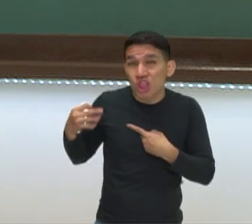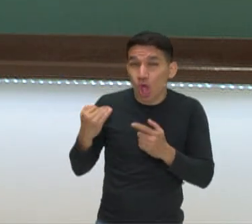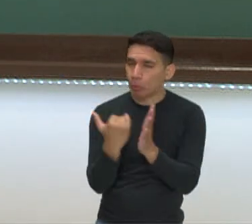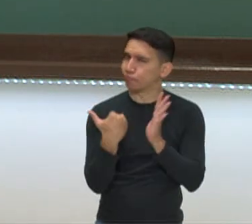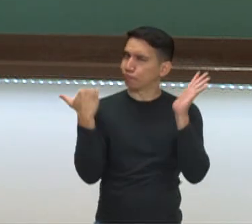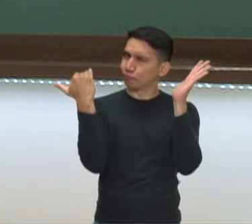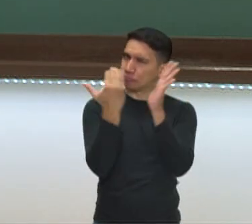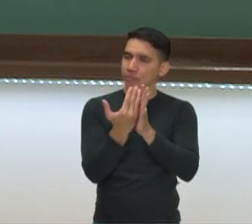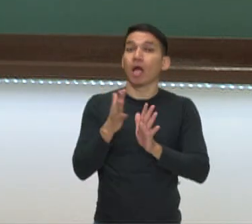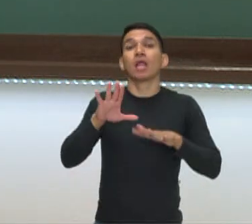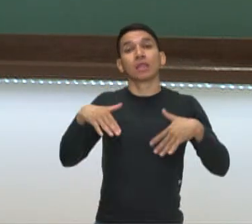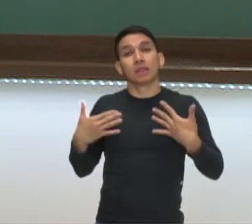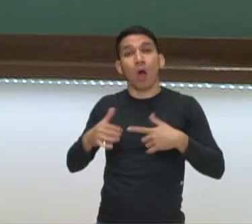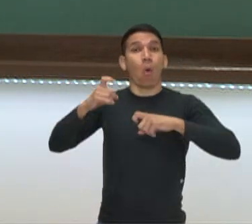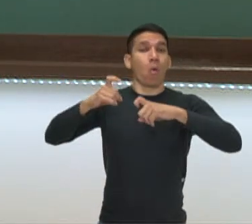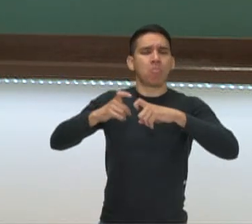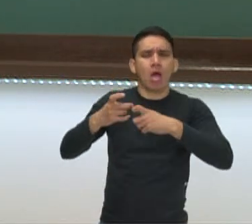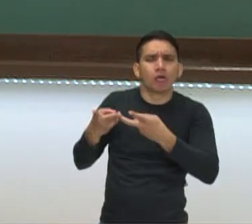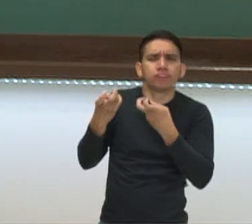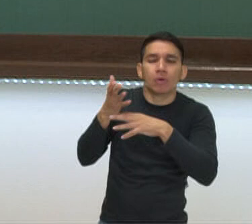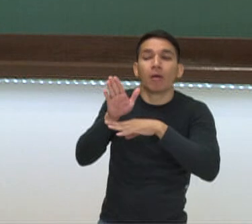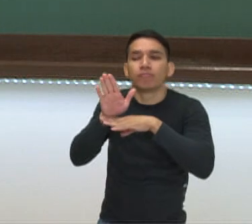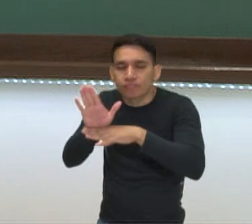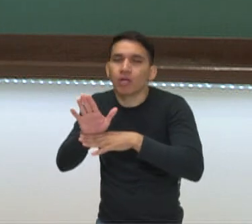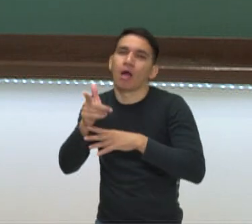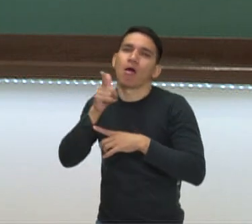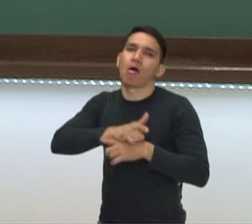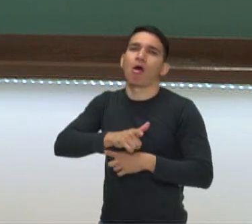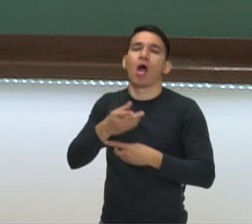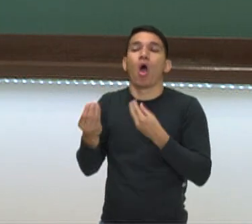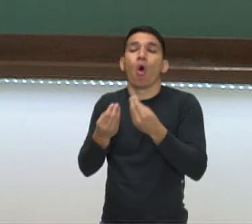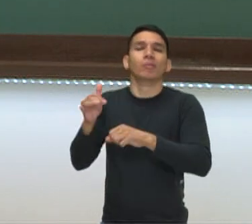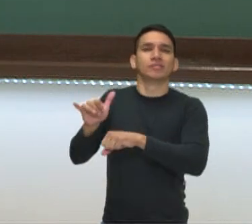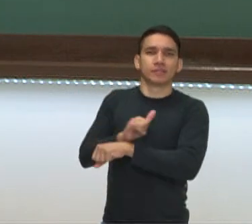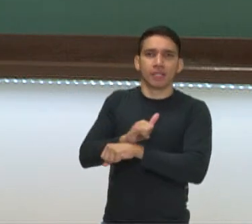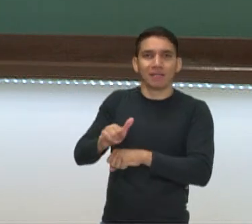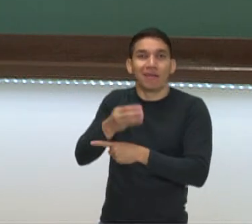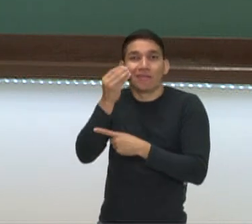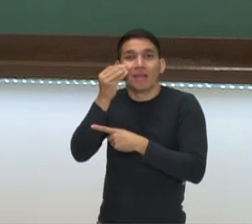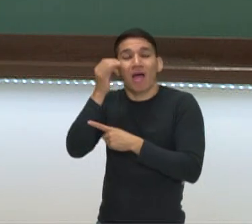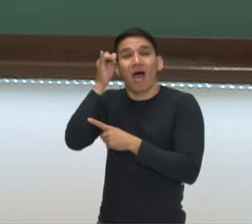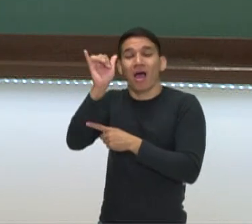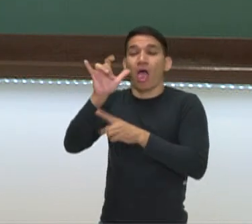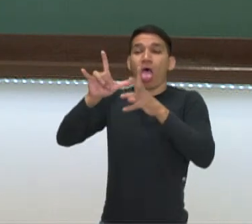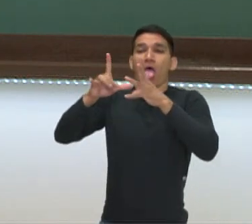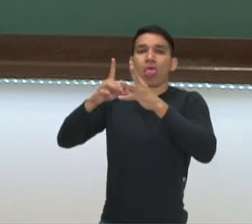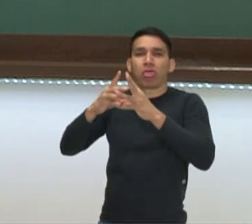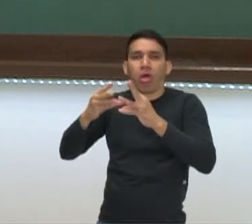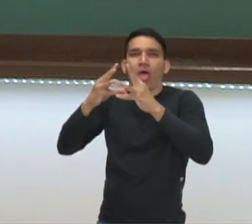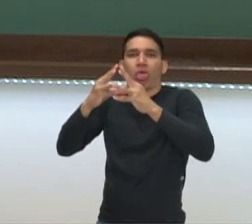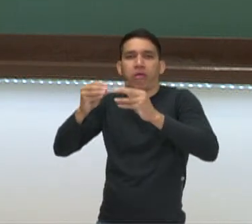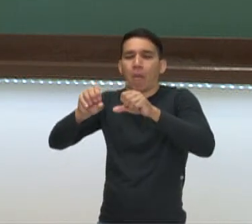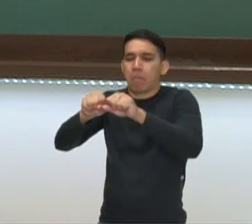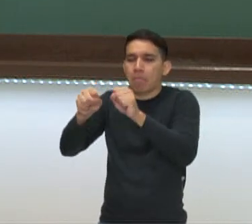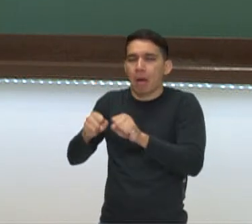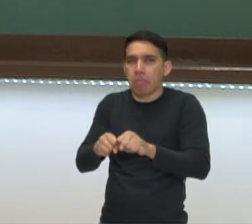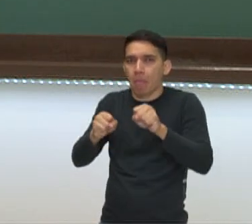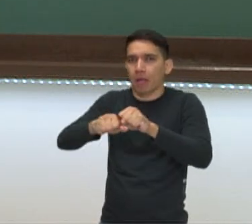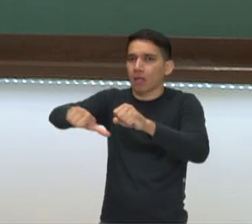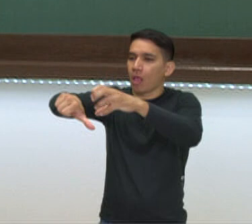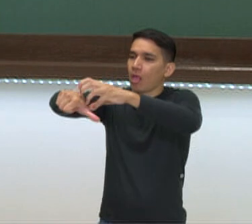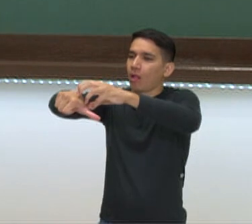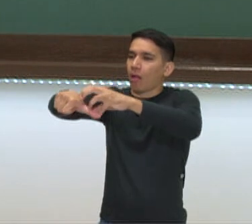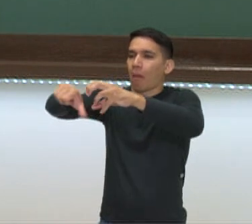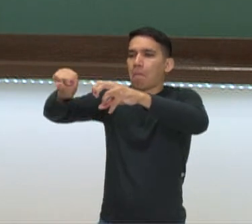que o médico vai ajudar, né, com medicamentos a diminuir o tamanho desse cálculo para que ele consiga